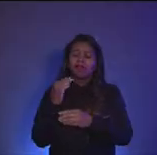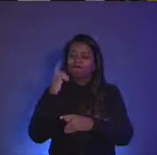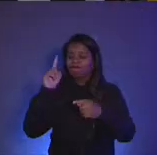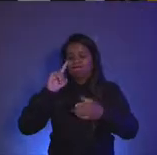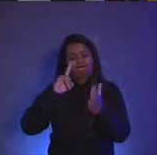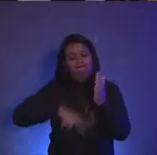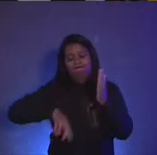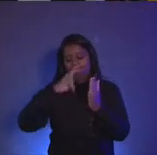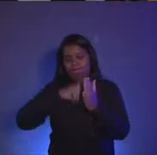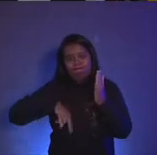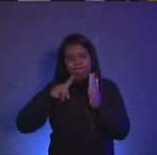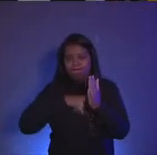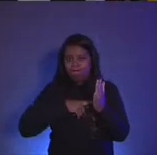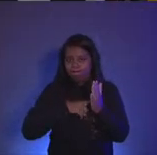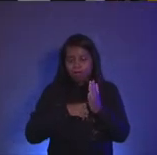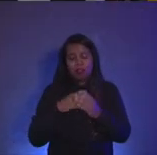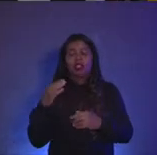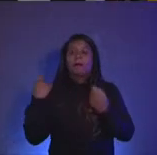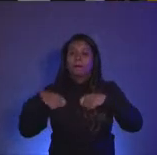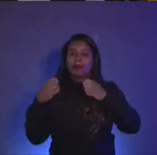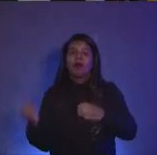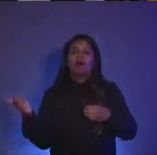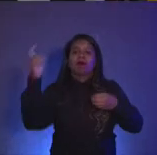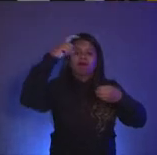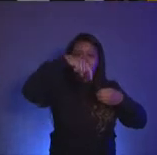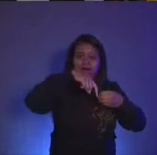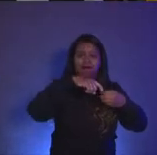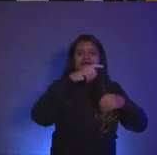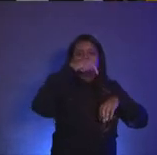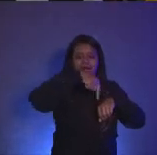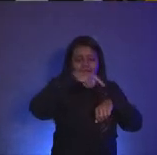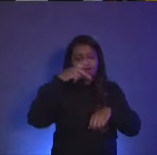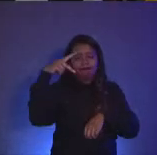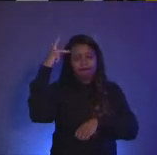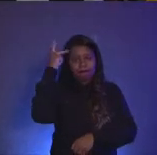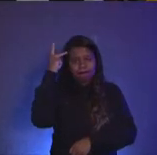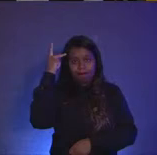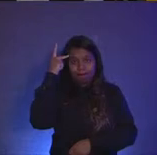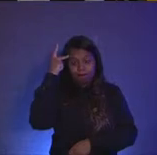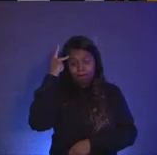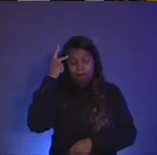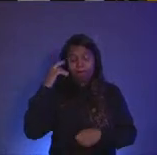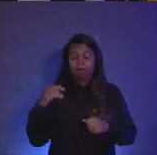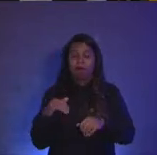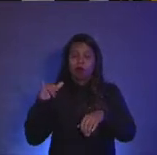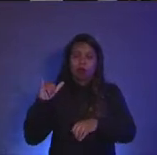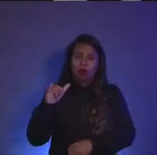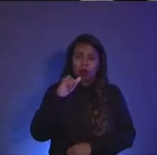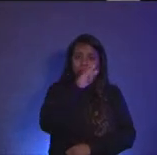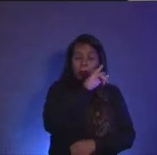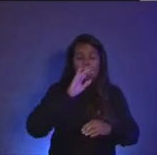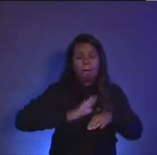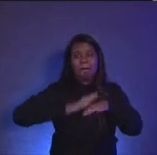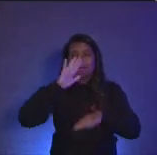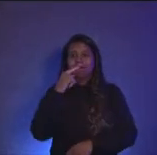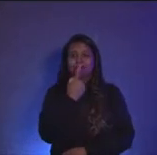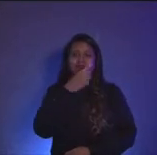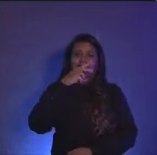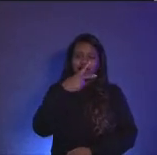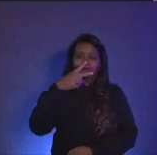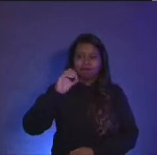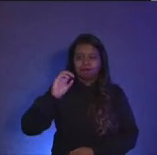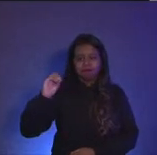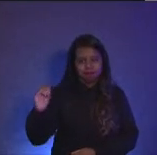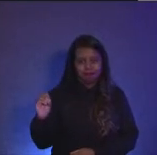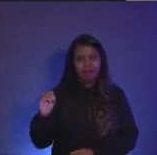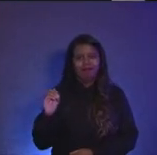pegar um avião de Belém para ir para São Paulo para fazer o procedimento. Esse translado custou mais de R$ 1.200, né? Nem todo mundo tem dinheiro